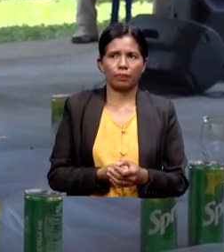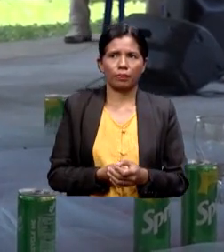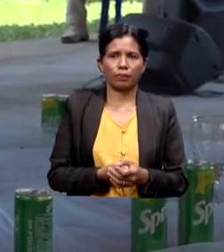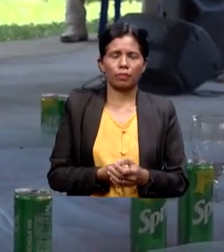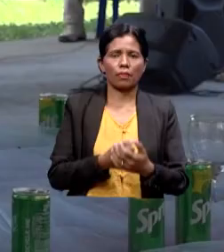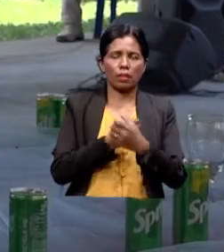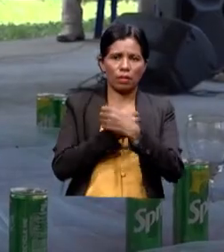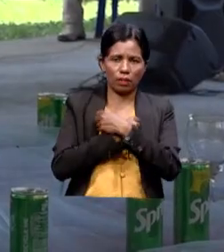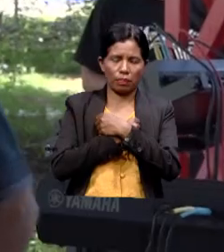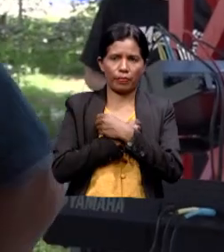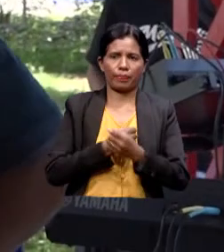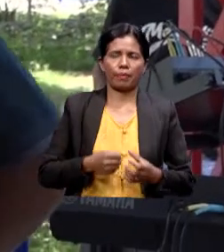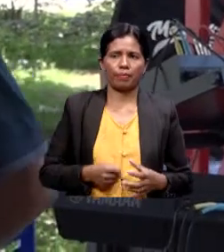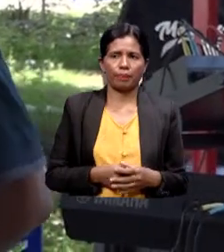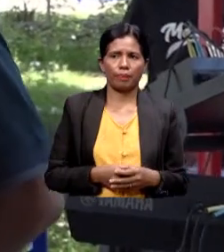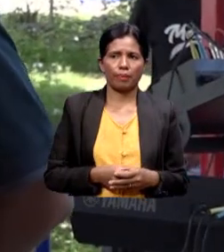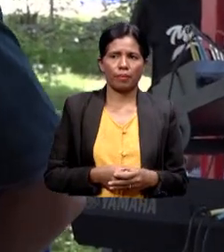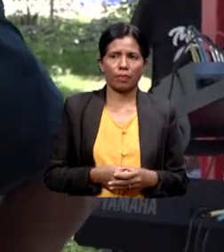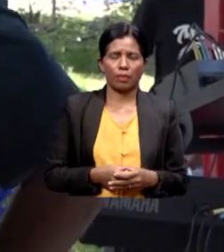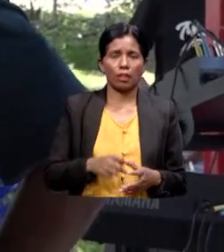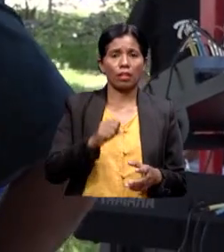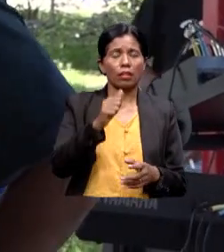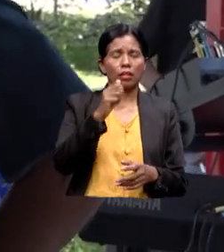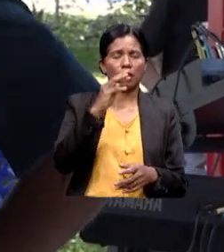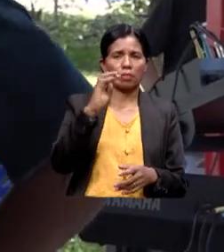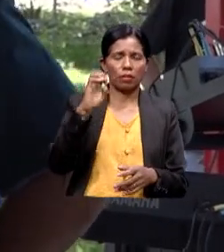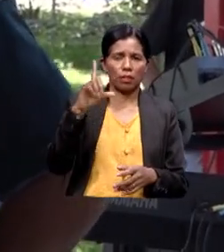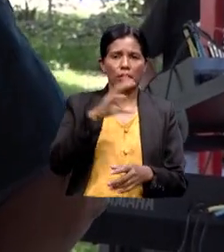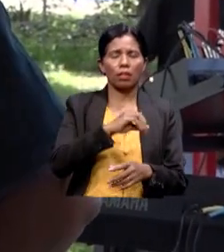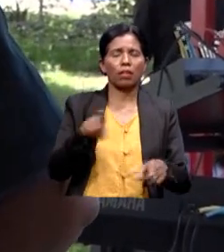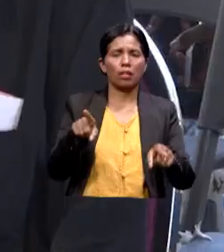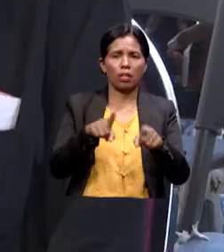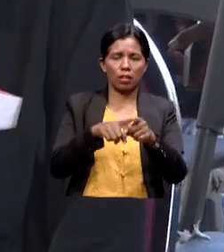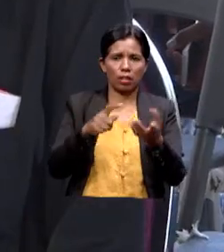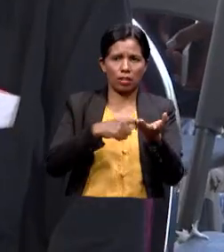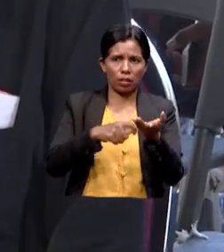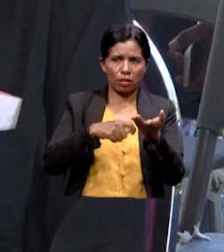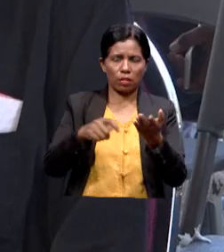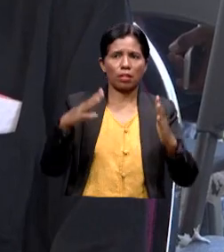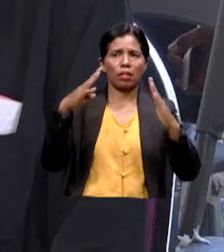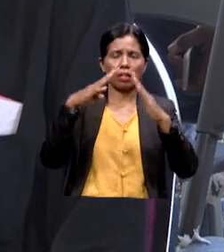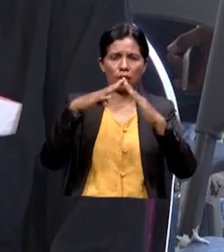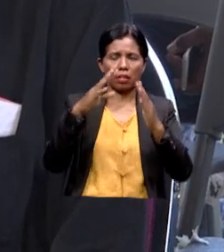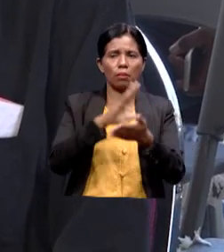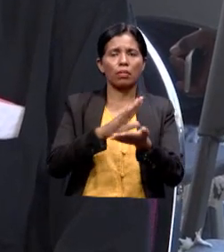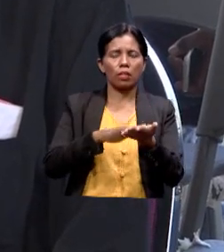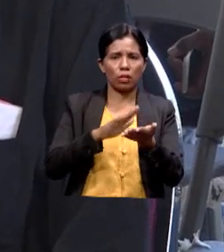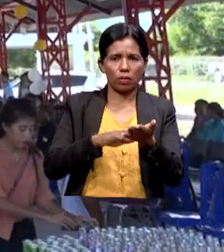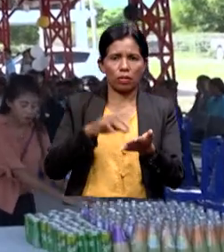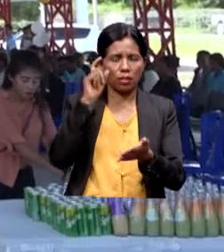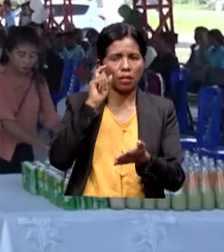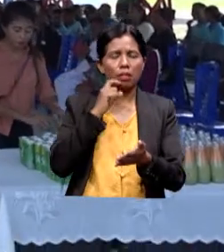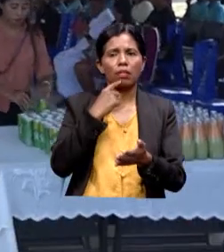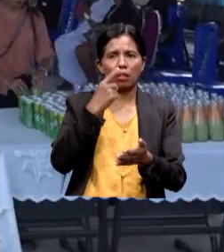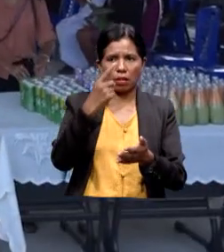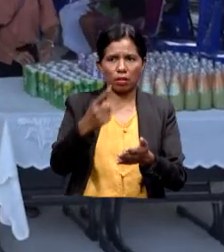Redome malo. Samuel Marçal, Hanesan Supervisor Técnico ba Construção Salão na Escola Kairala Hateten,